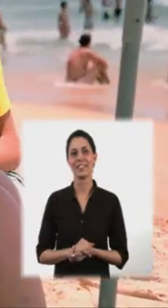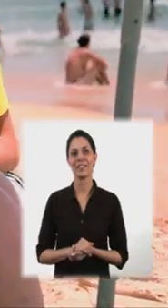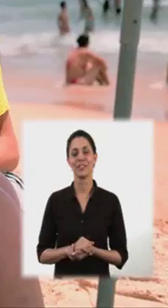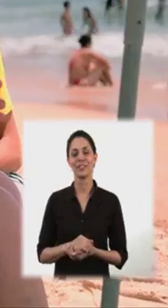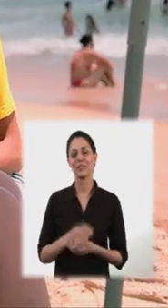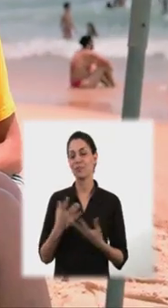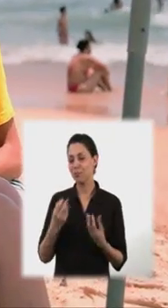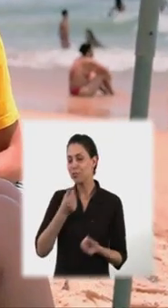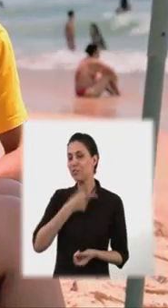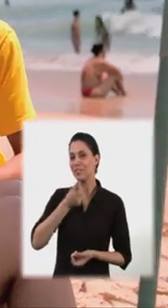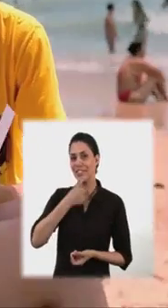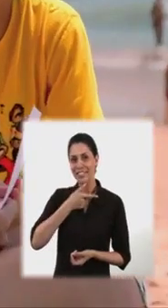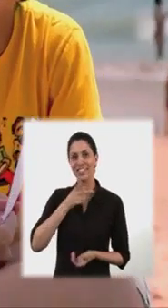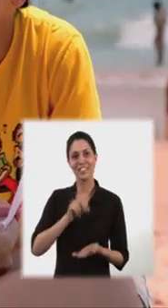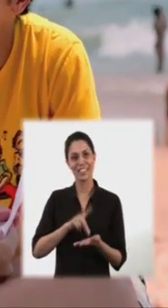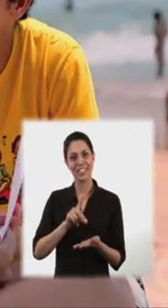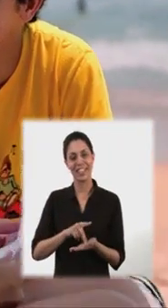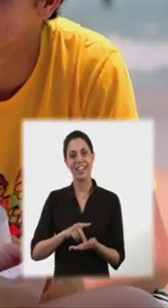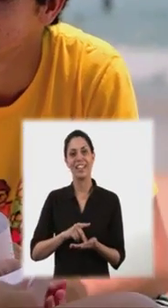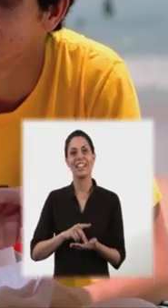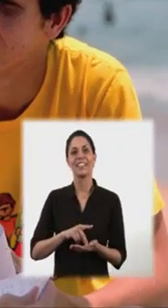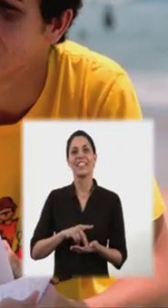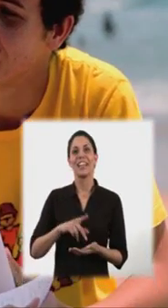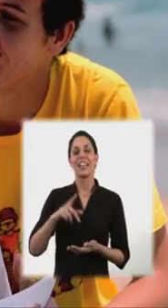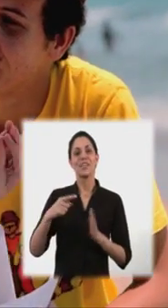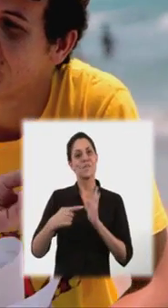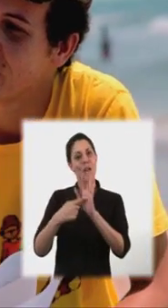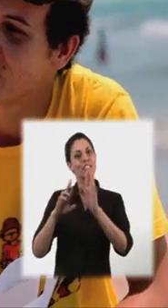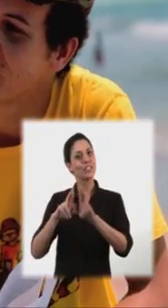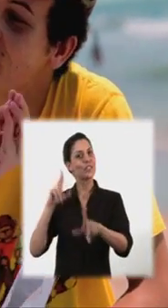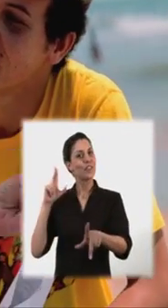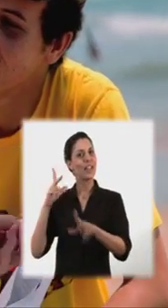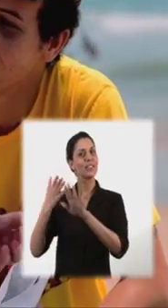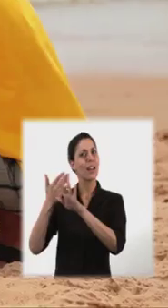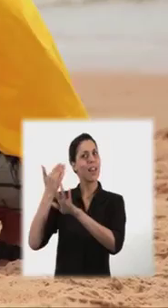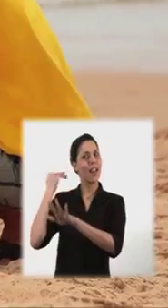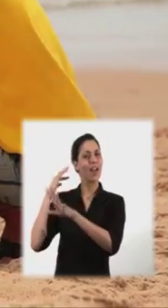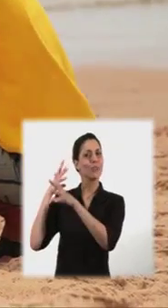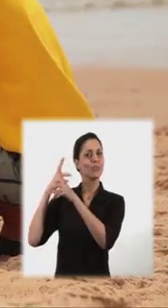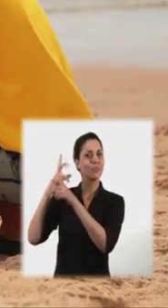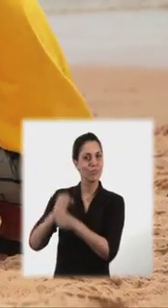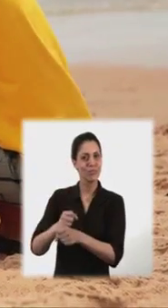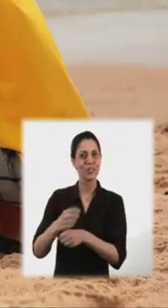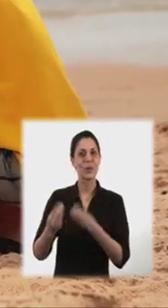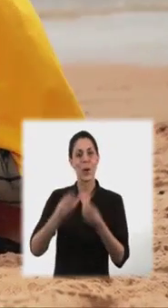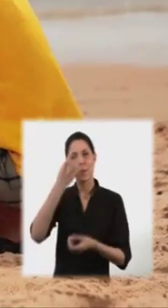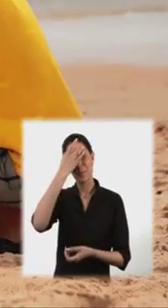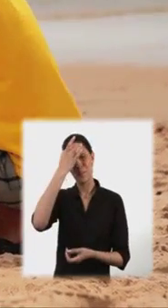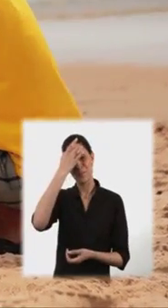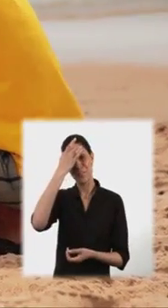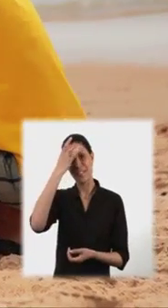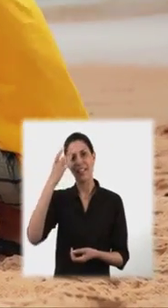Muito divertido. Acho que fala muito da diferença das gerações, né? Mostra aqui, né, a